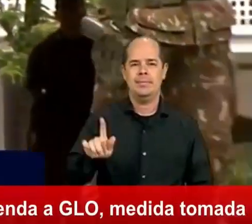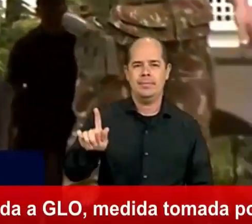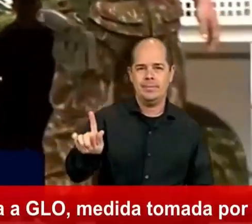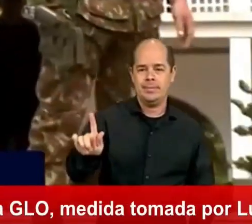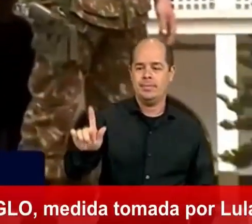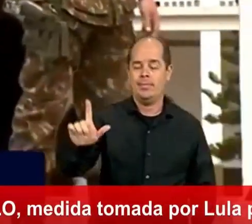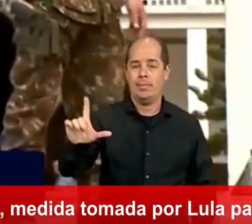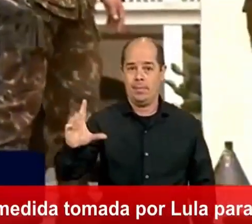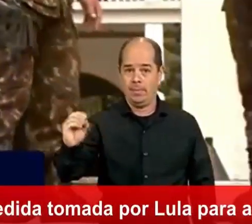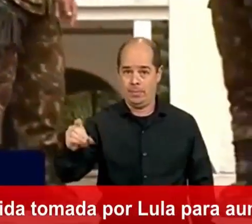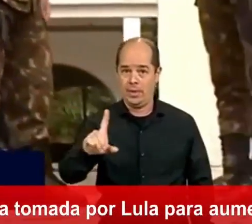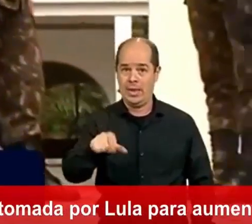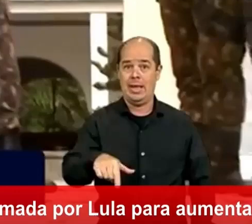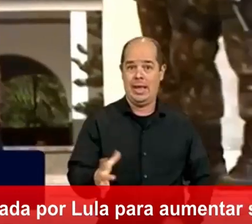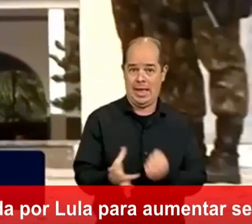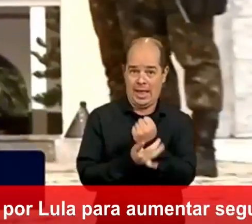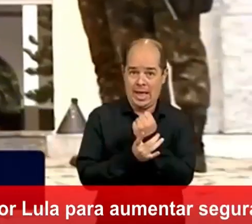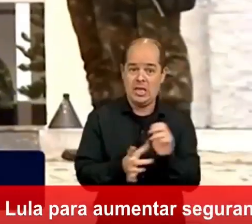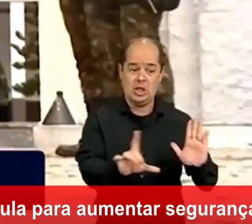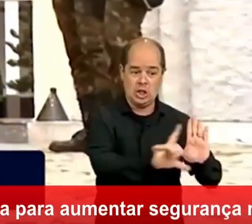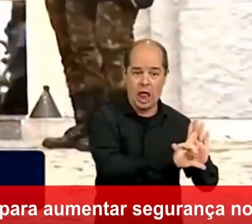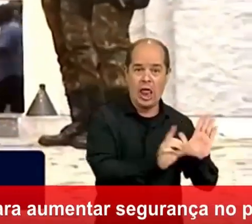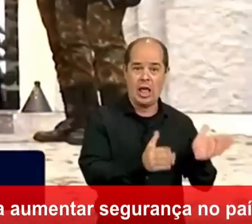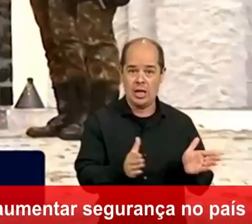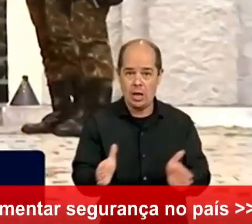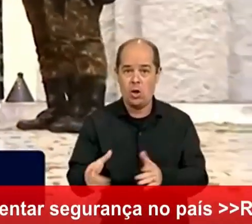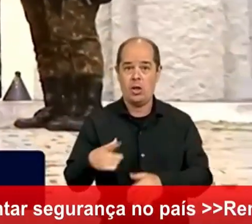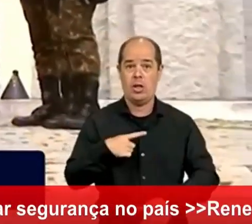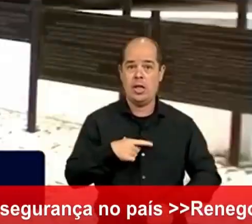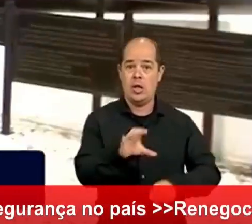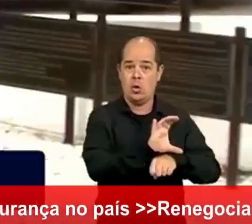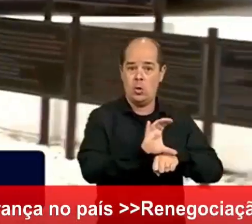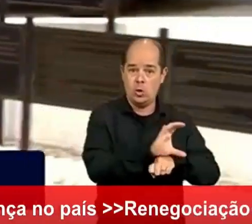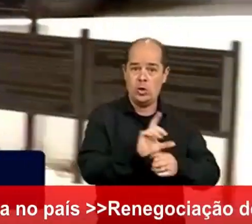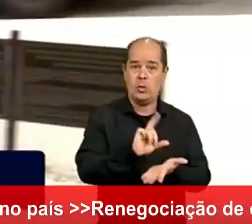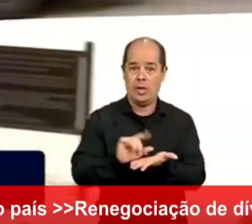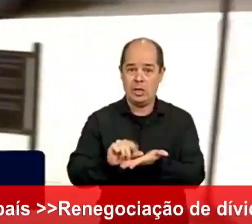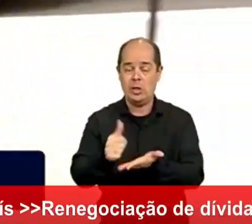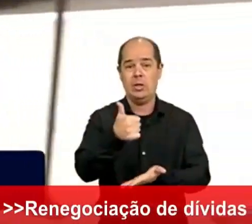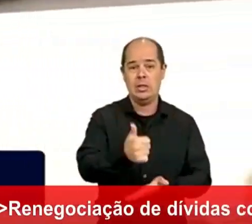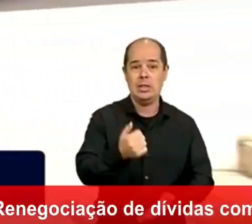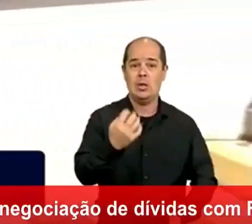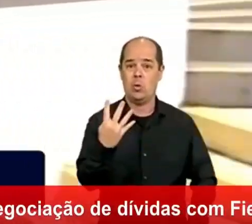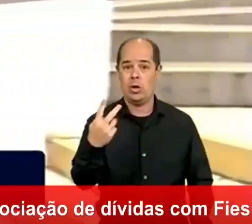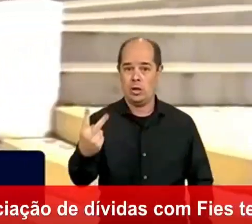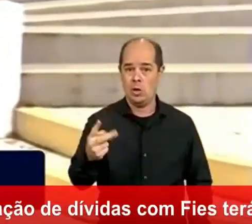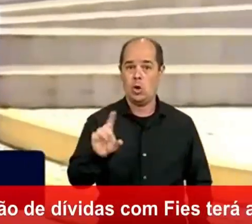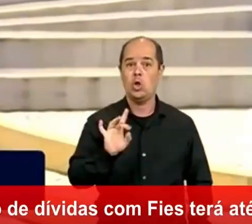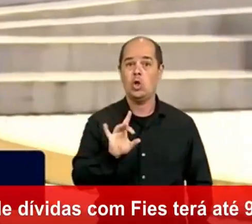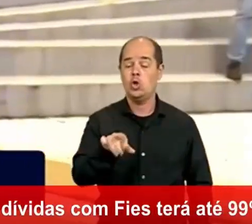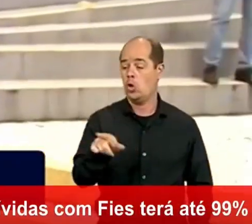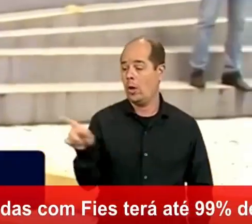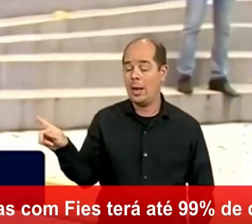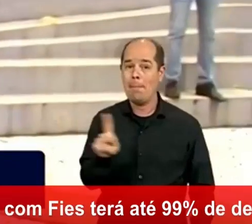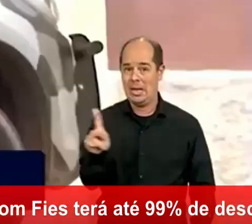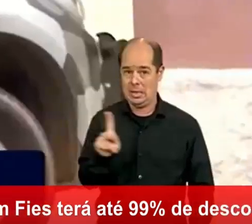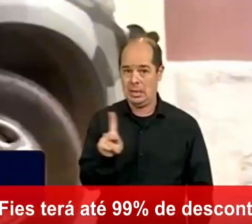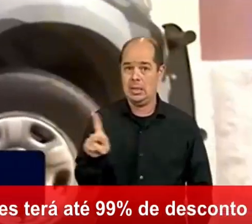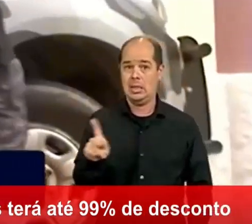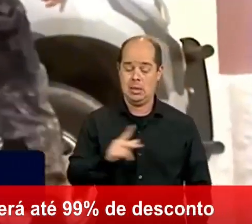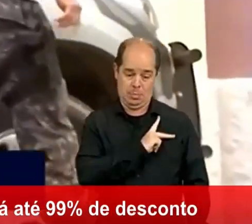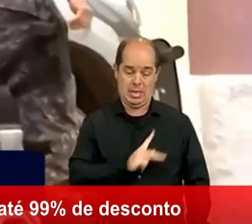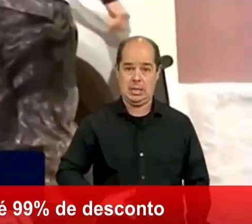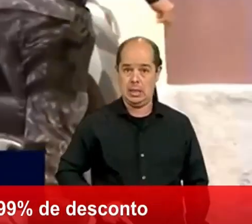lei e da ordem está prevista no artigo 142 da Constituição Federal e só pode ser decretada pelo presidente da República.